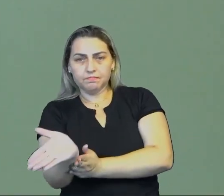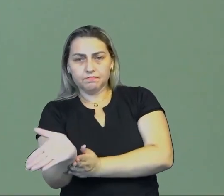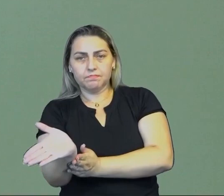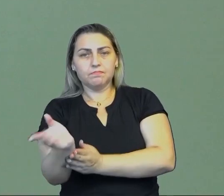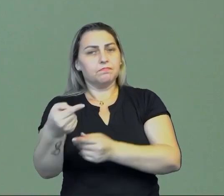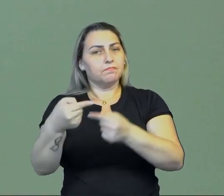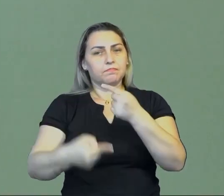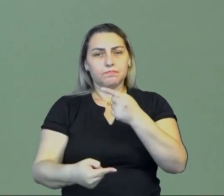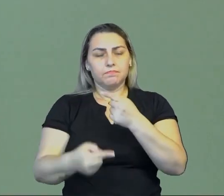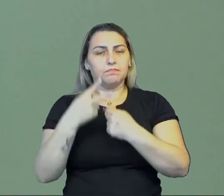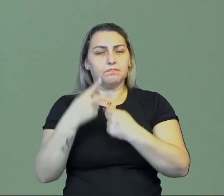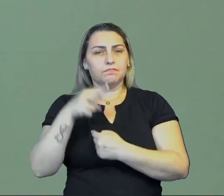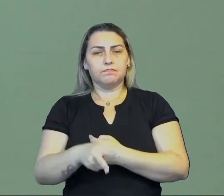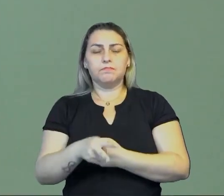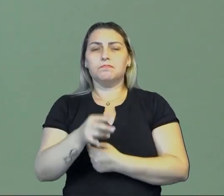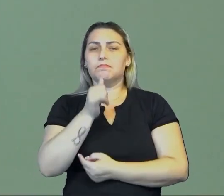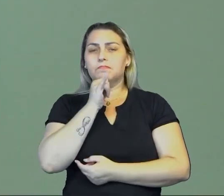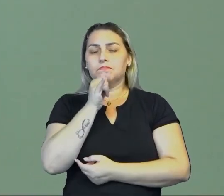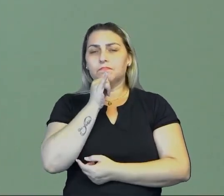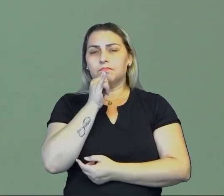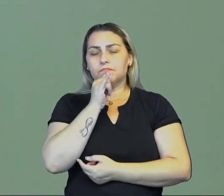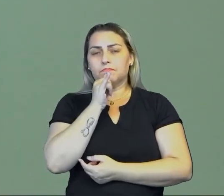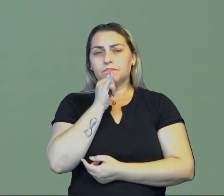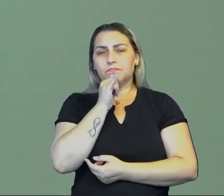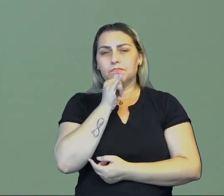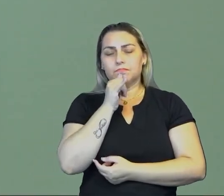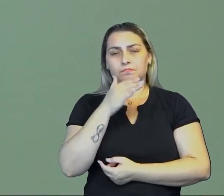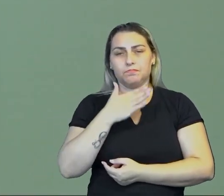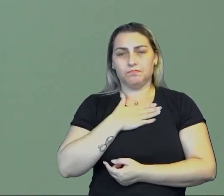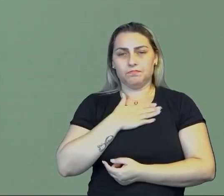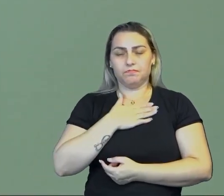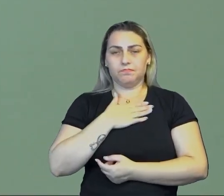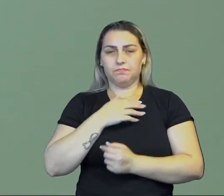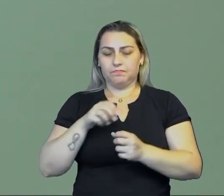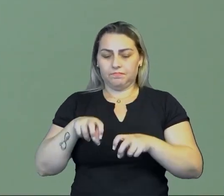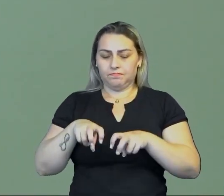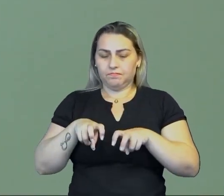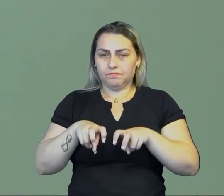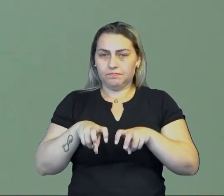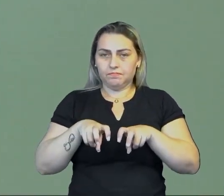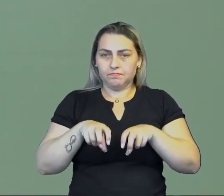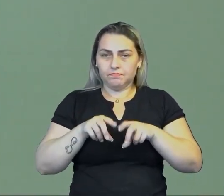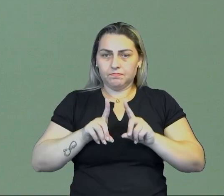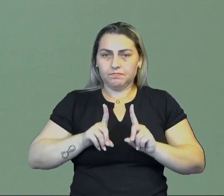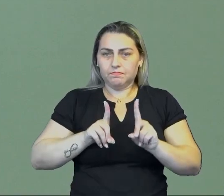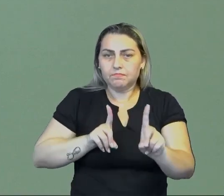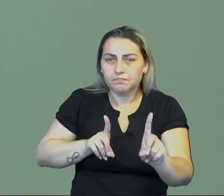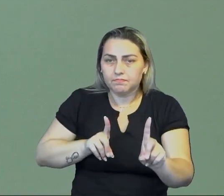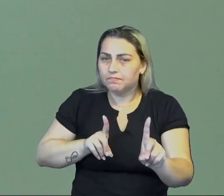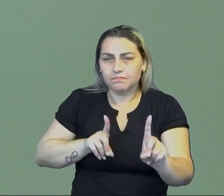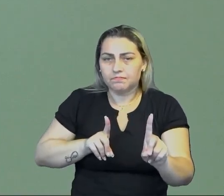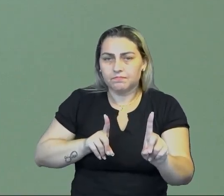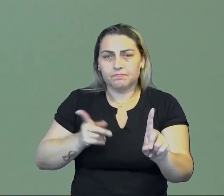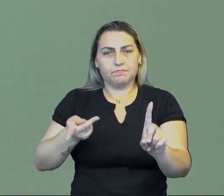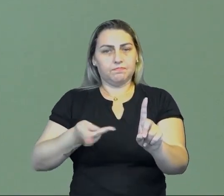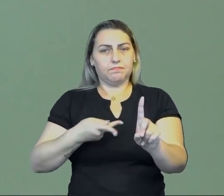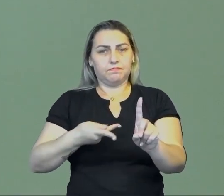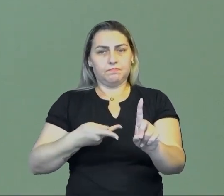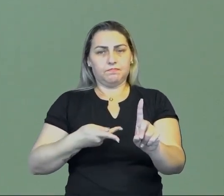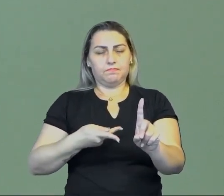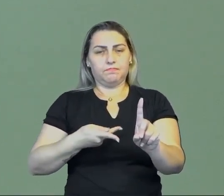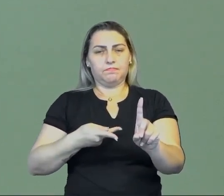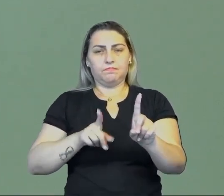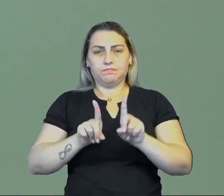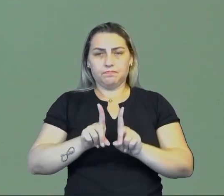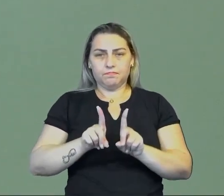gente normalmente vem competição por exemplo ao meu sinal todo mundo sai então 3 2 A pessoa avançou não queimou largado